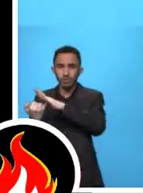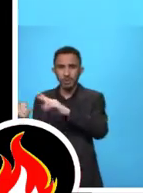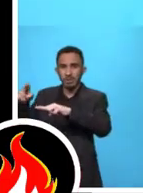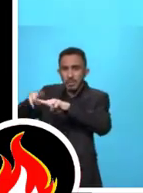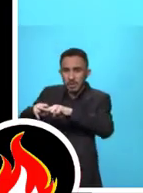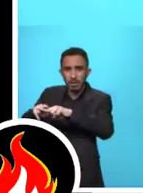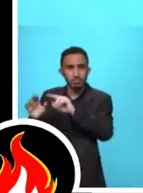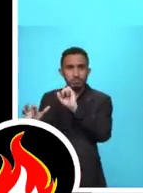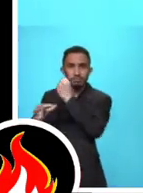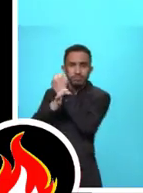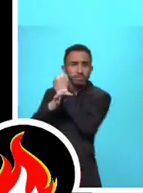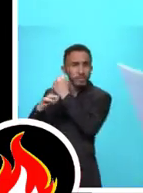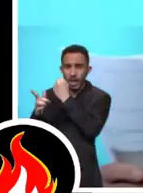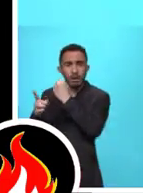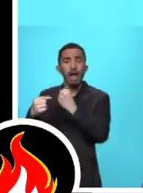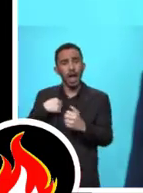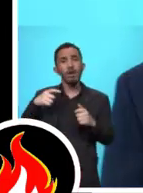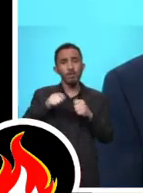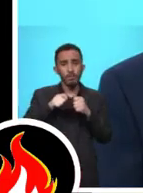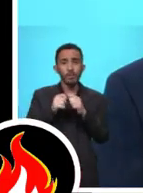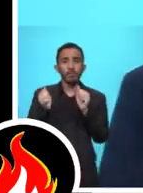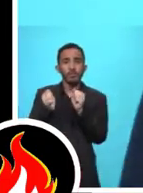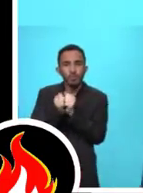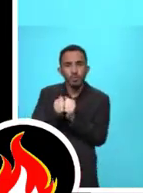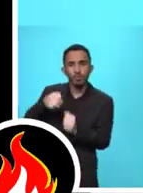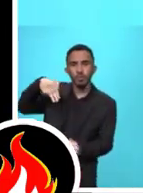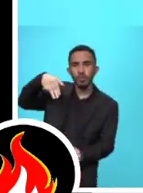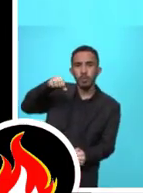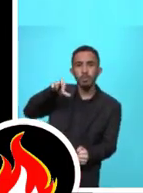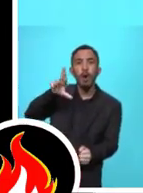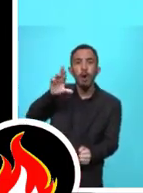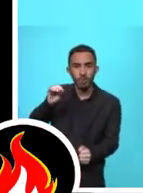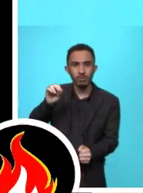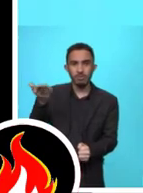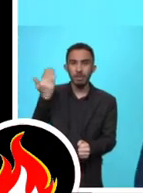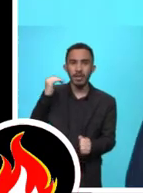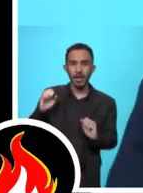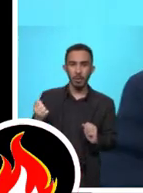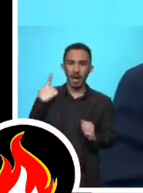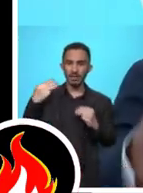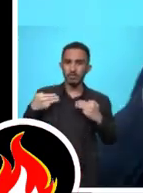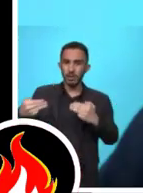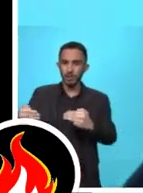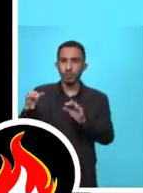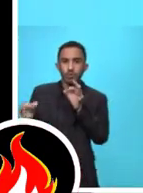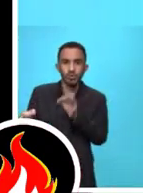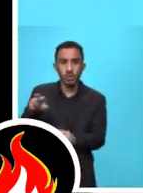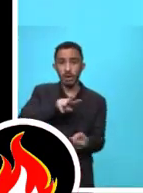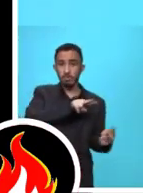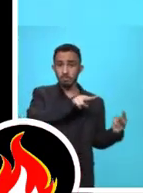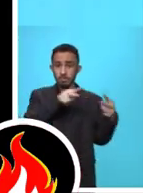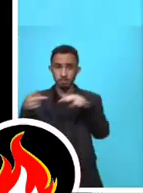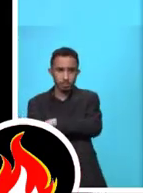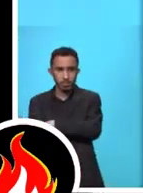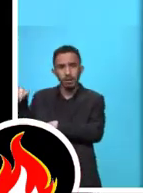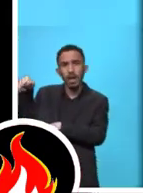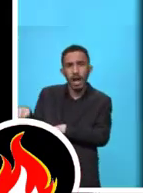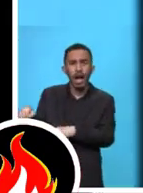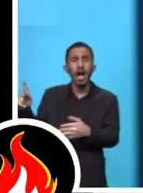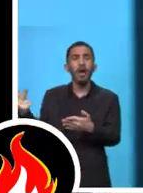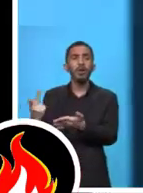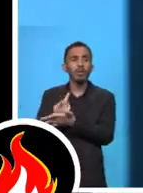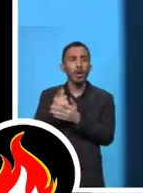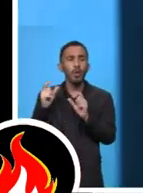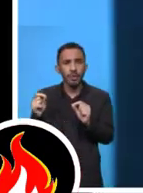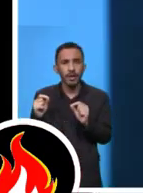eu fiz depois juntamente com moro quero nossa família da justiça e caiu assustadoramente